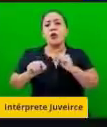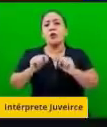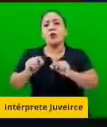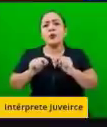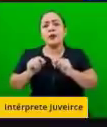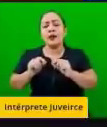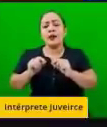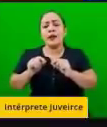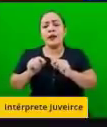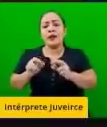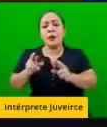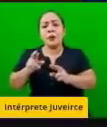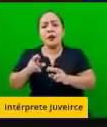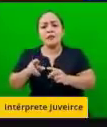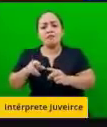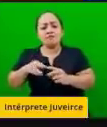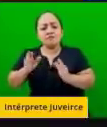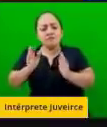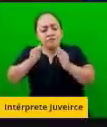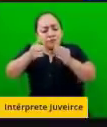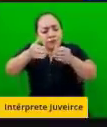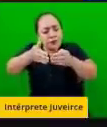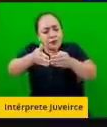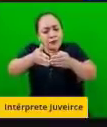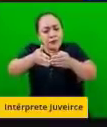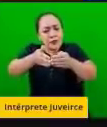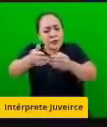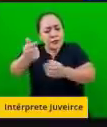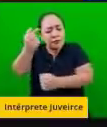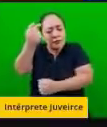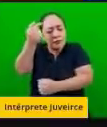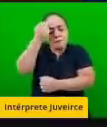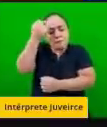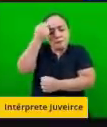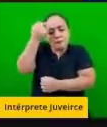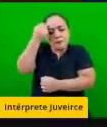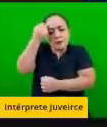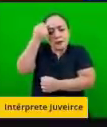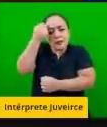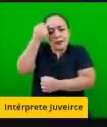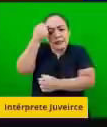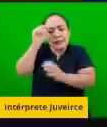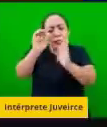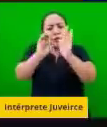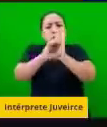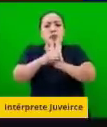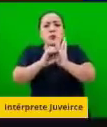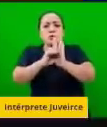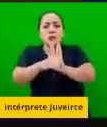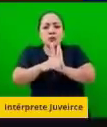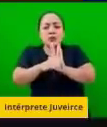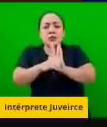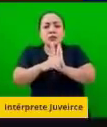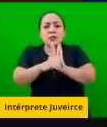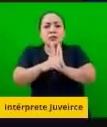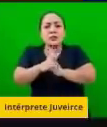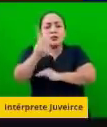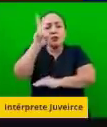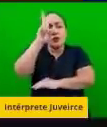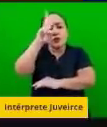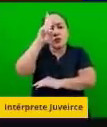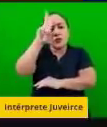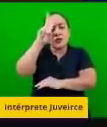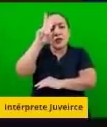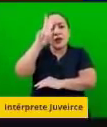em relação ao pensar um conteúdo de história, pensar uma atividade de história para esse